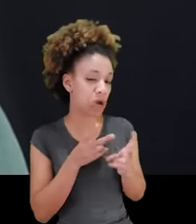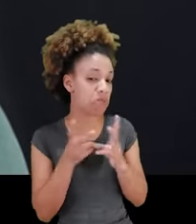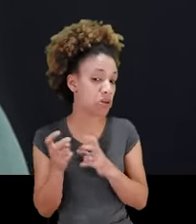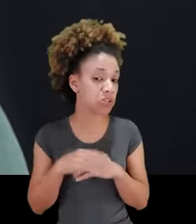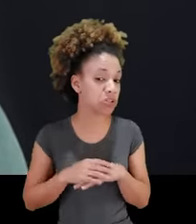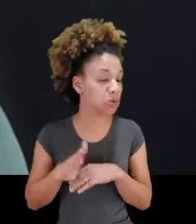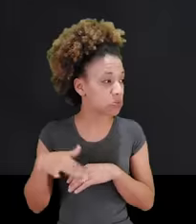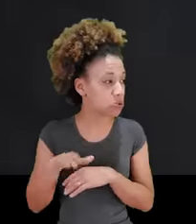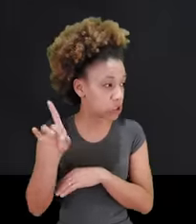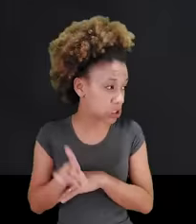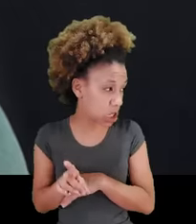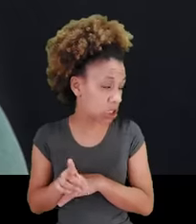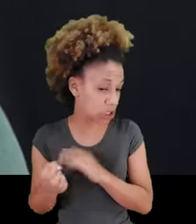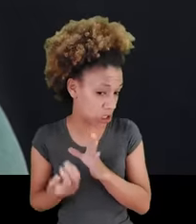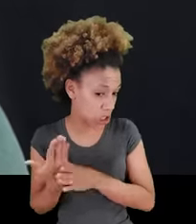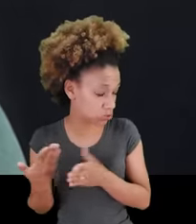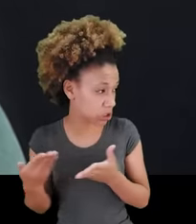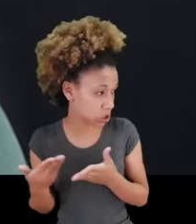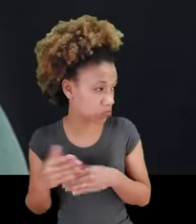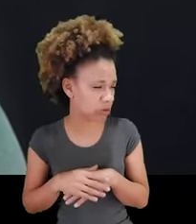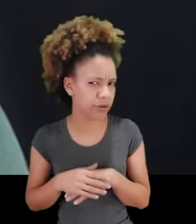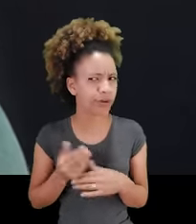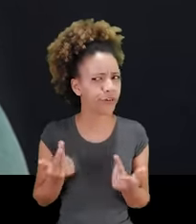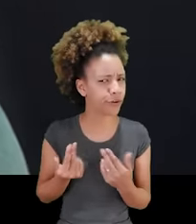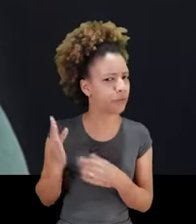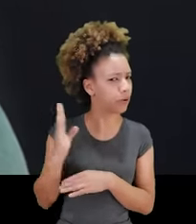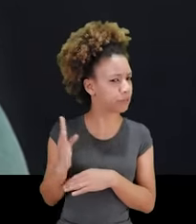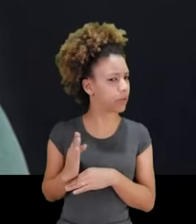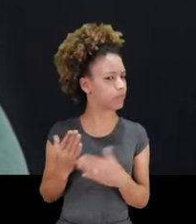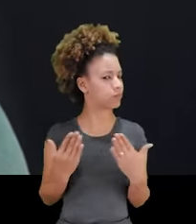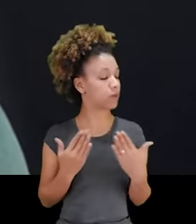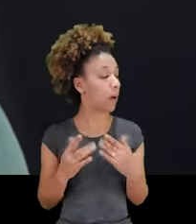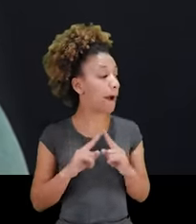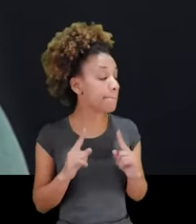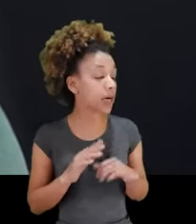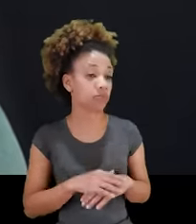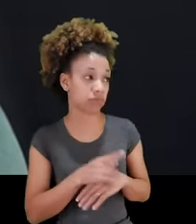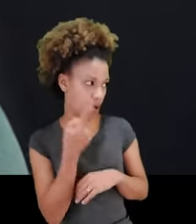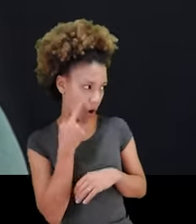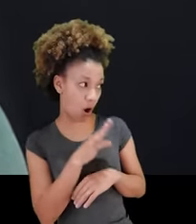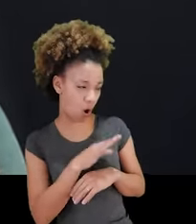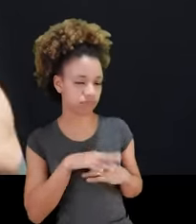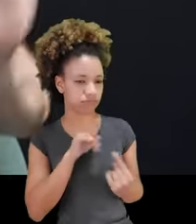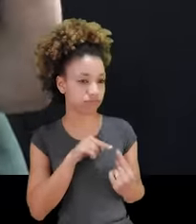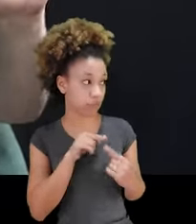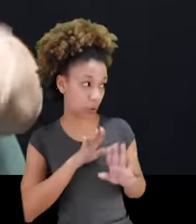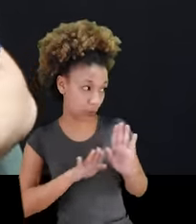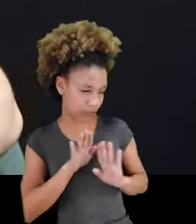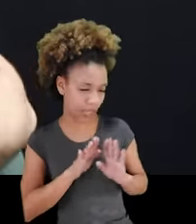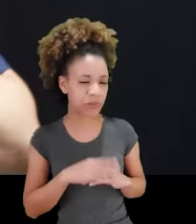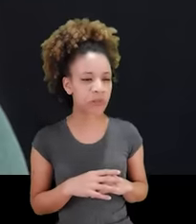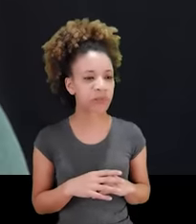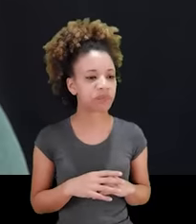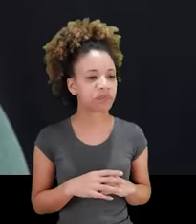de extrema-direita surgindo aqui, que eu falo, foi igual no Brasil, uma coisa meio... Mas ao mesmo tempo, olha onde eu vou chegar, eu tenho que tomar cuidado